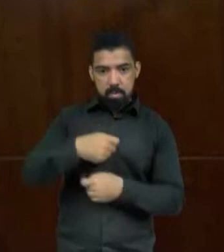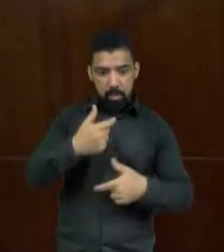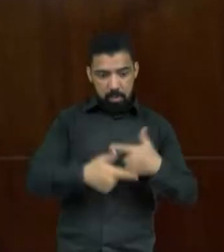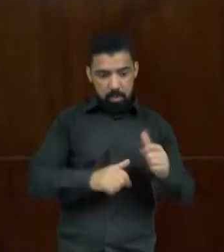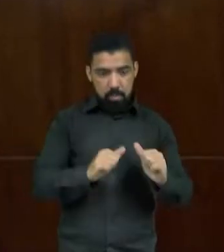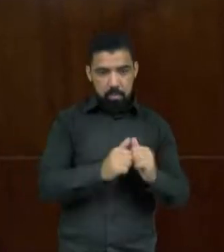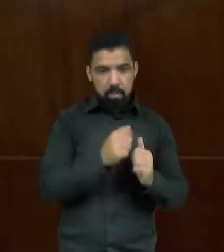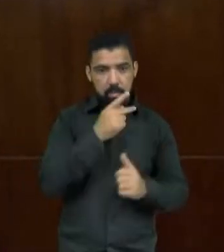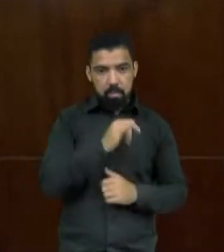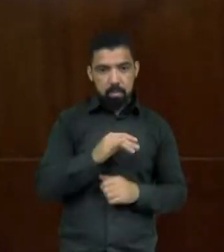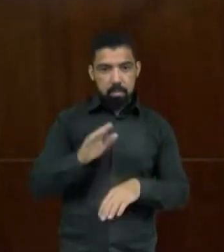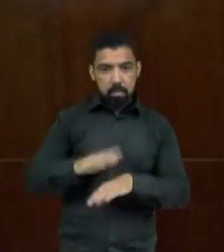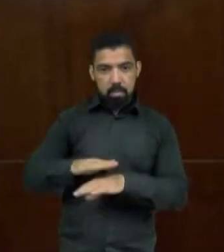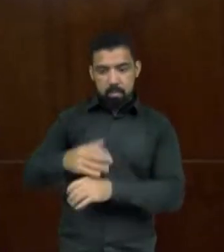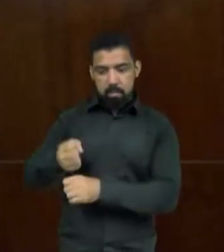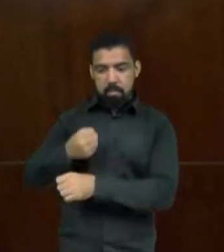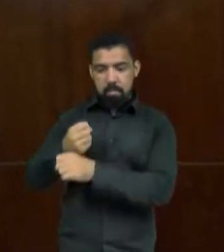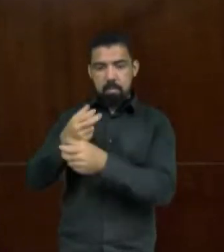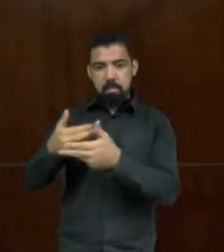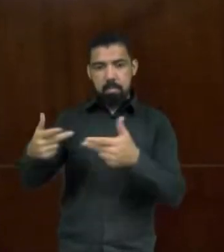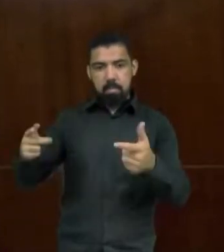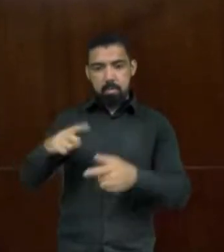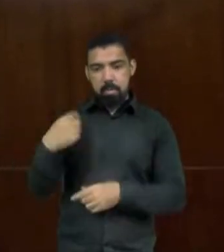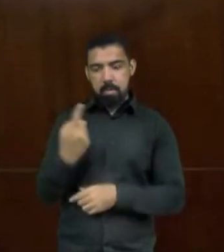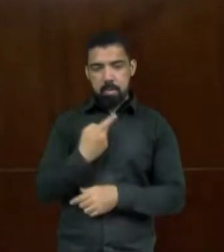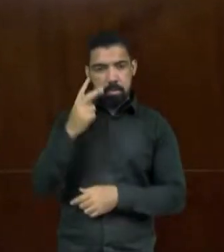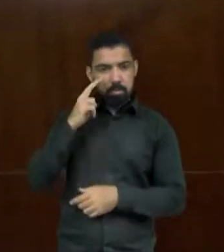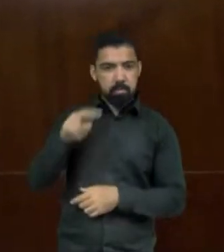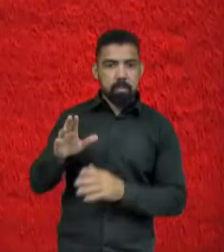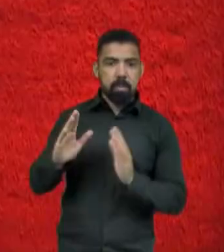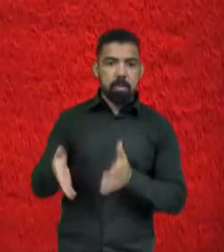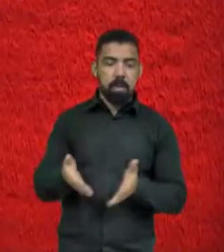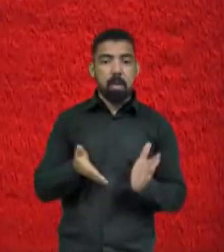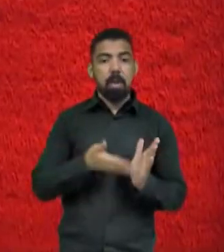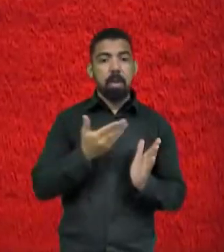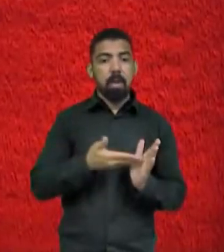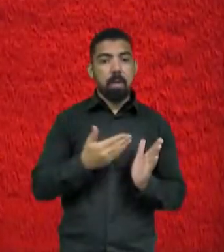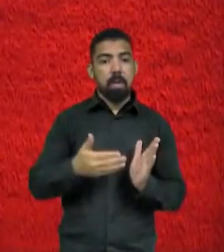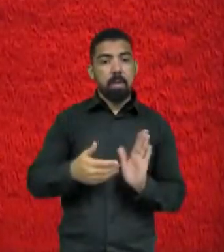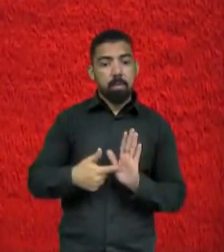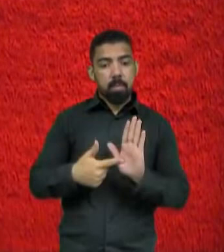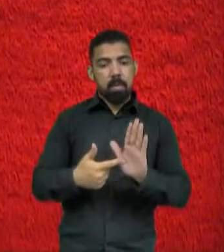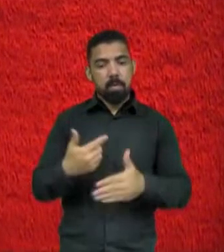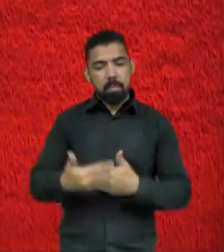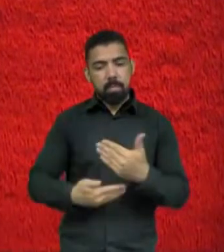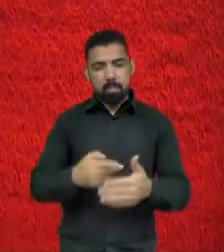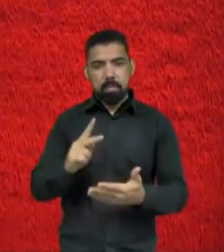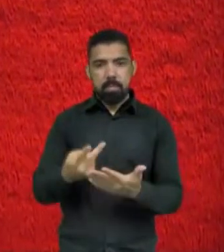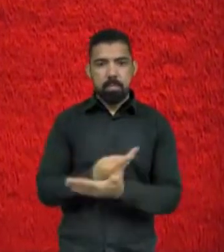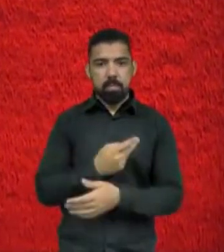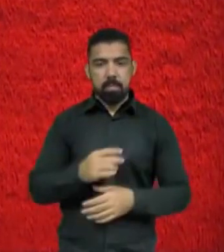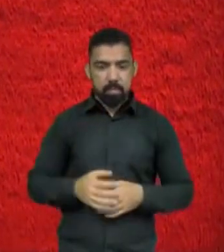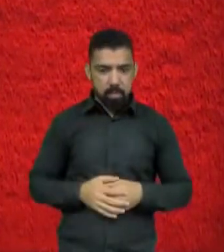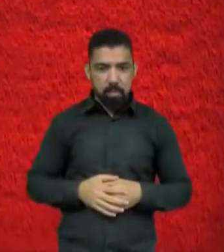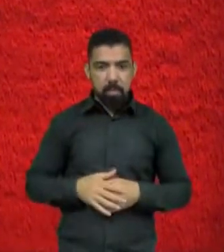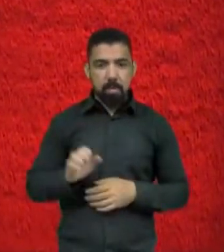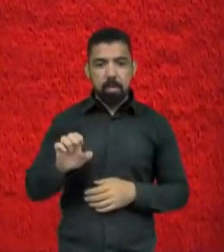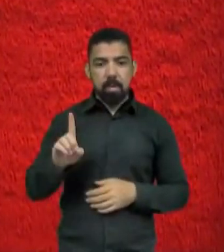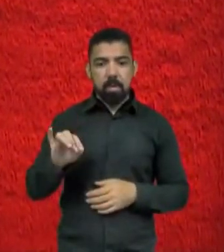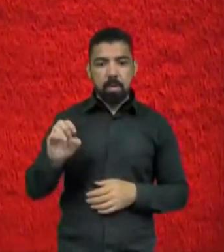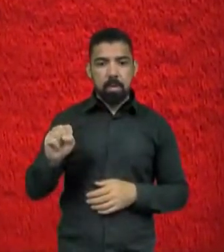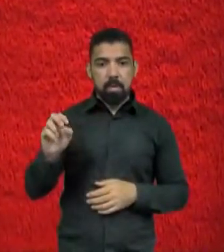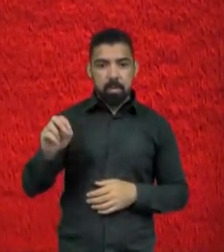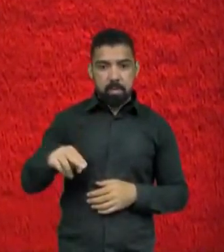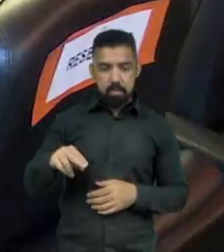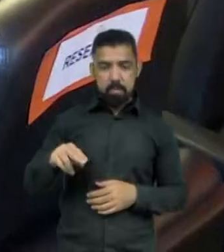constrói o império que nós construímos. O livro vai mostrar isso passo a passo. Atualmente, o Grupo Edson Queiroz é referência nacional em